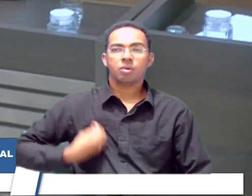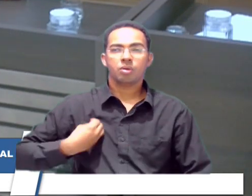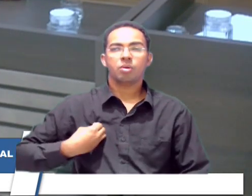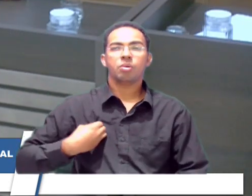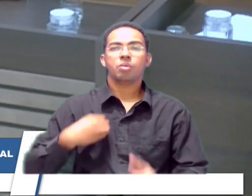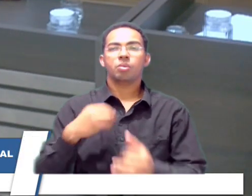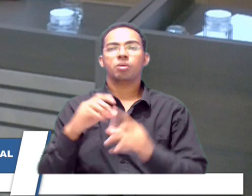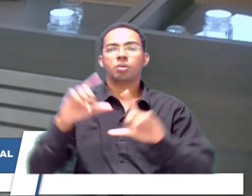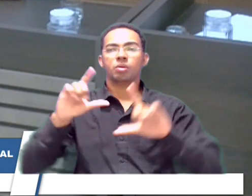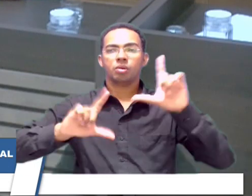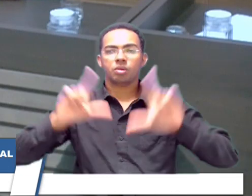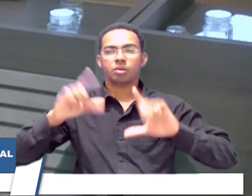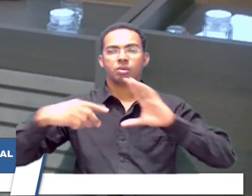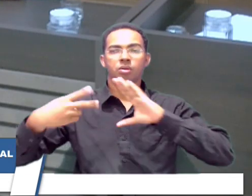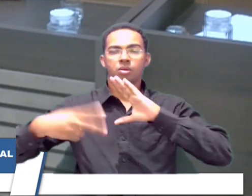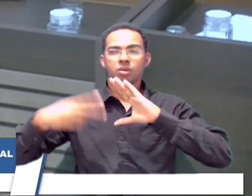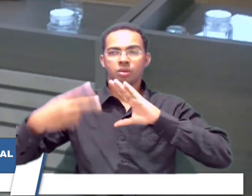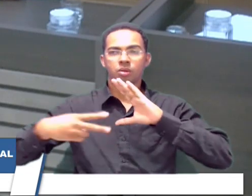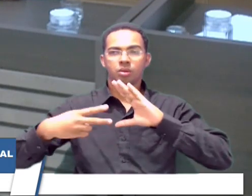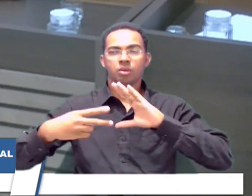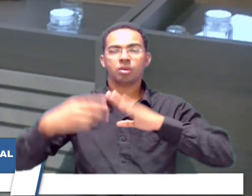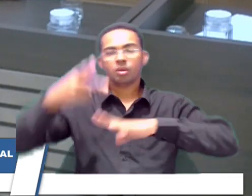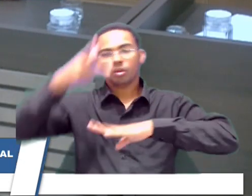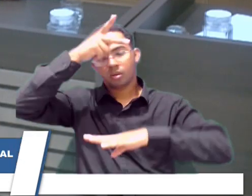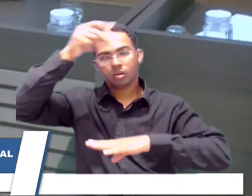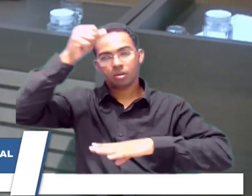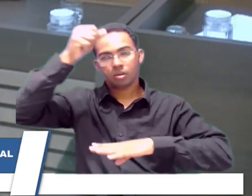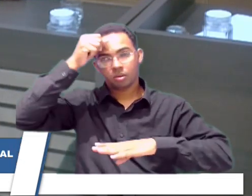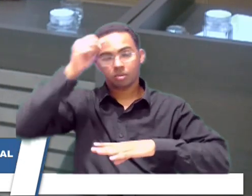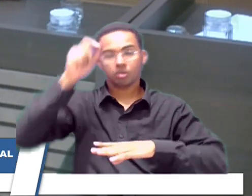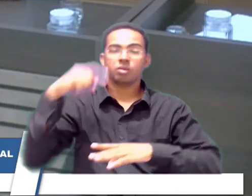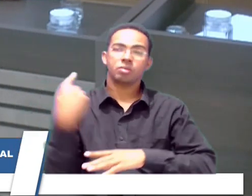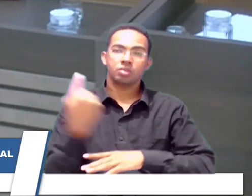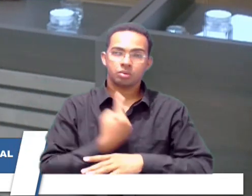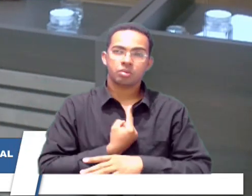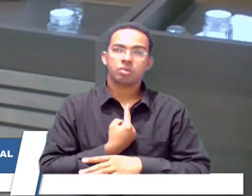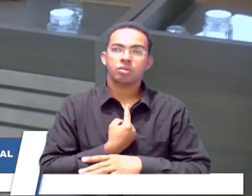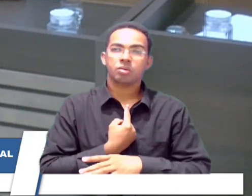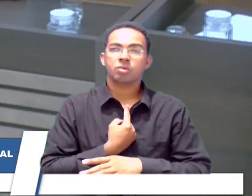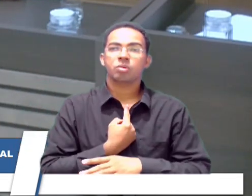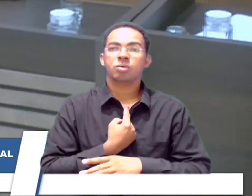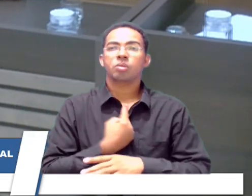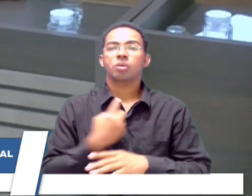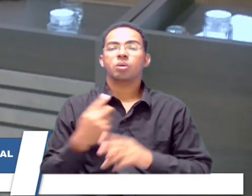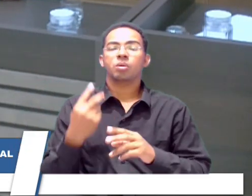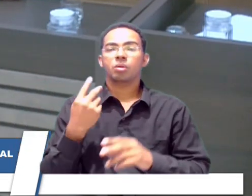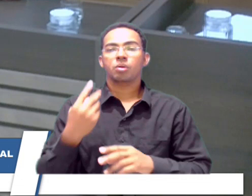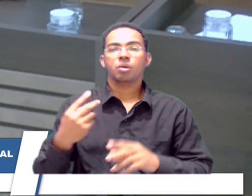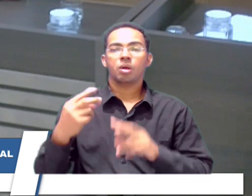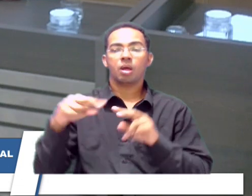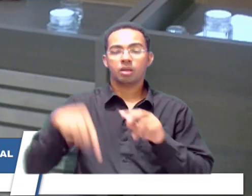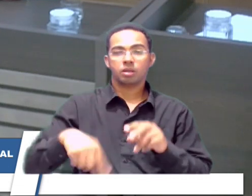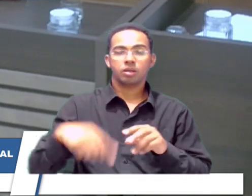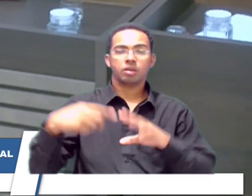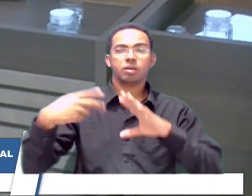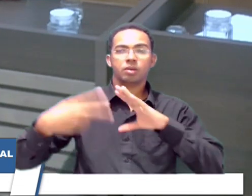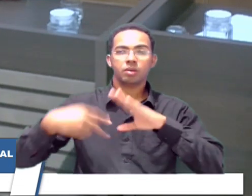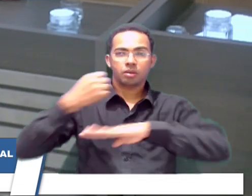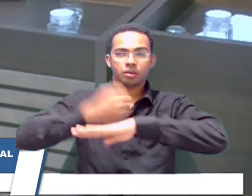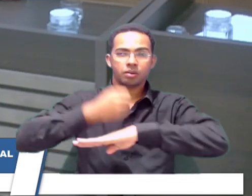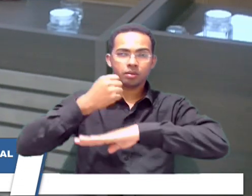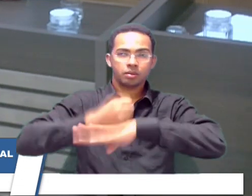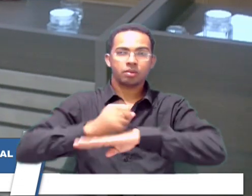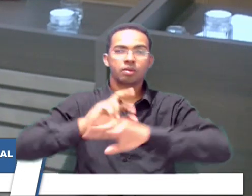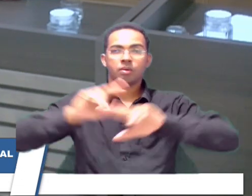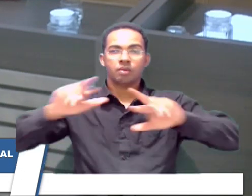TV Câmara Municipal. Então, nós estamos indo ao vivo não só para a cidade de Franca, mas para várias cidades